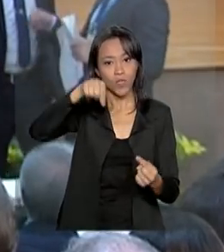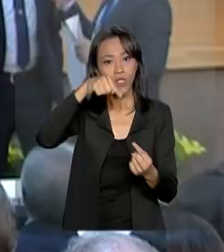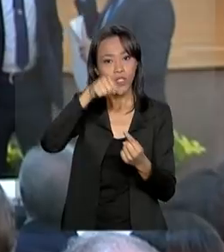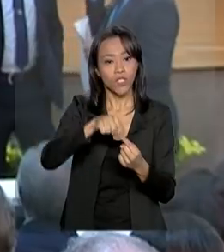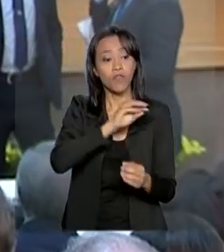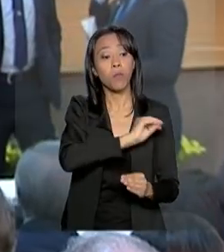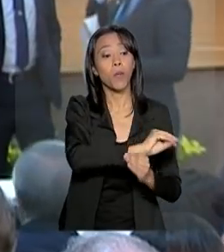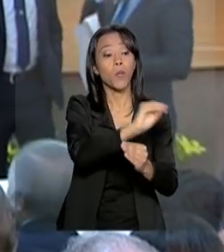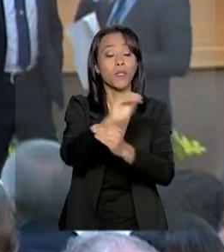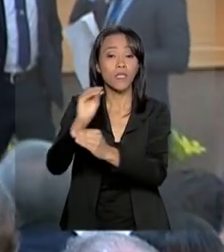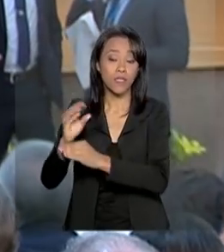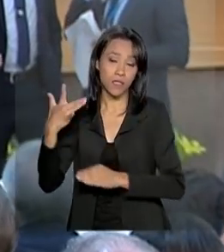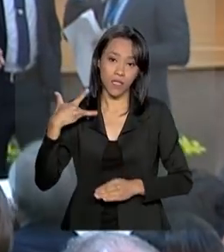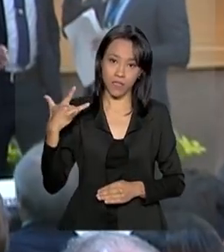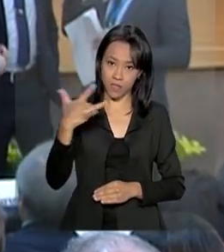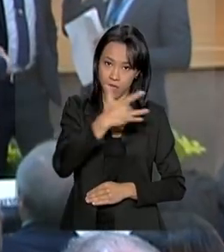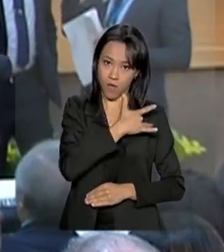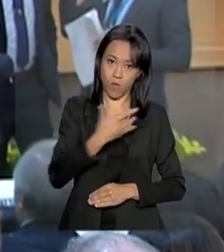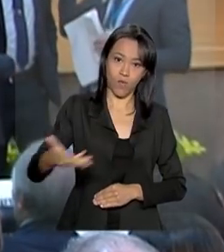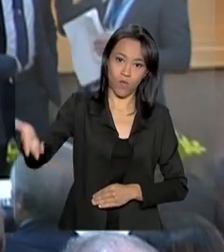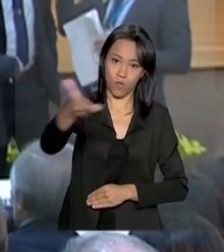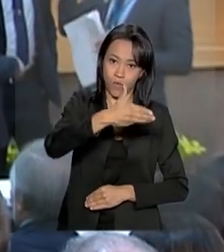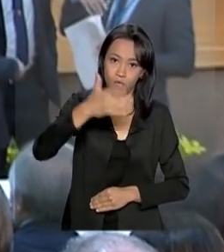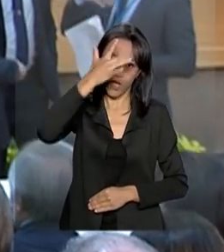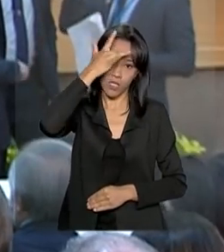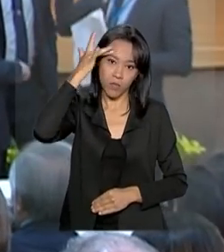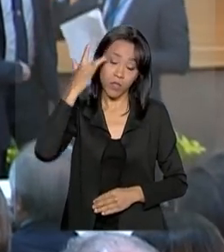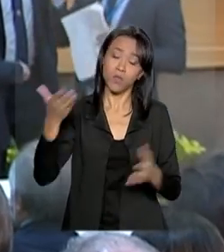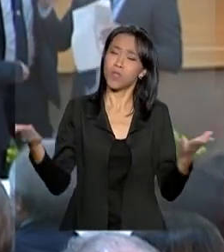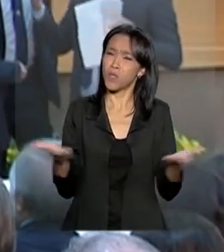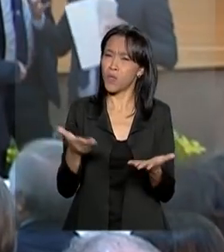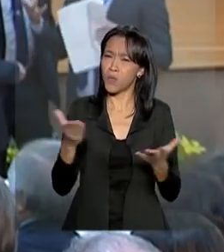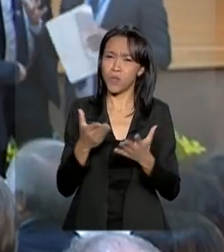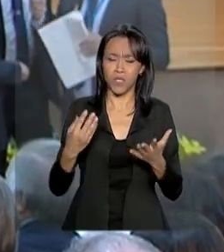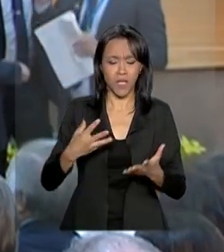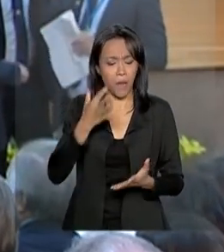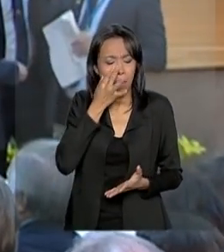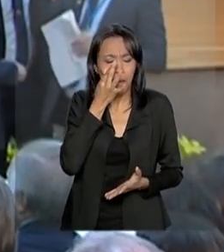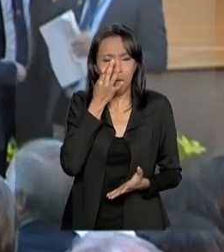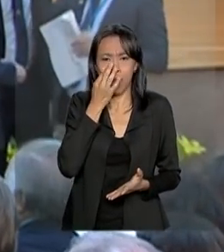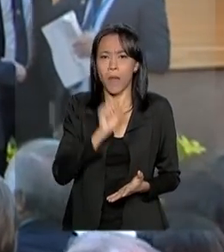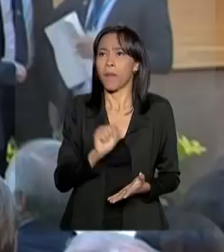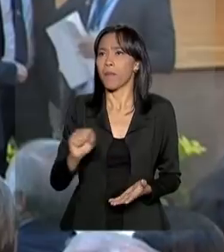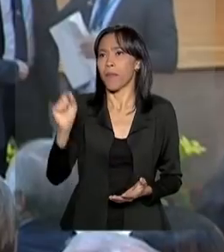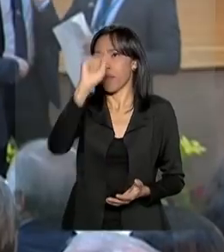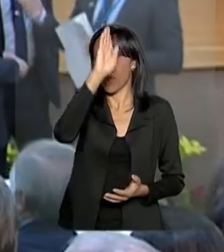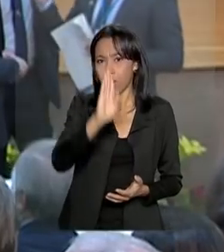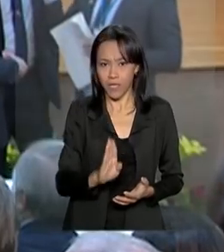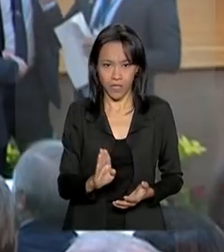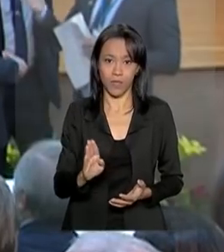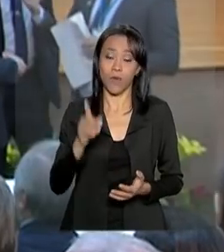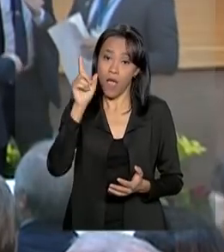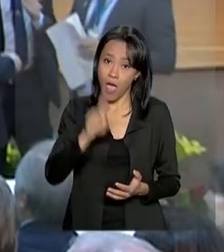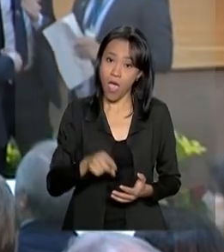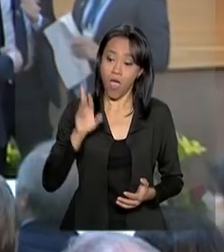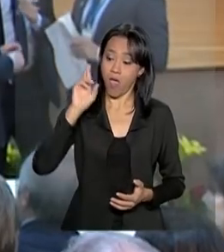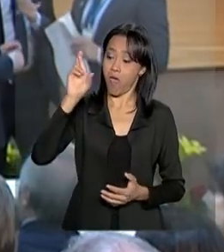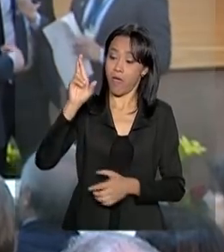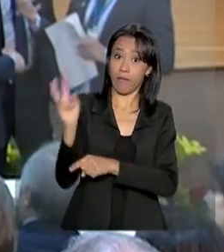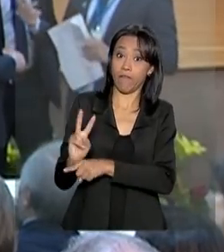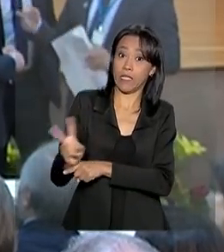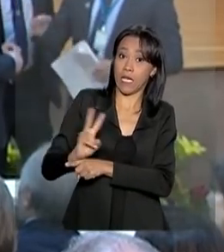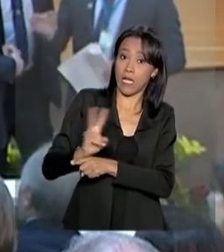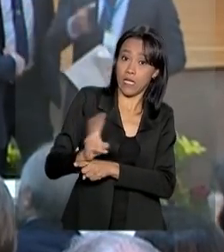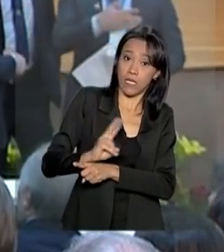da saúde da população e hoje está presente em todo o território nacional. É a Anvisa que fiscaliza, por